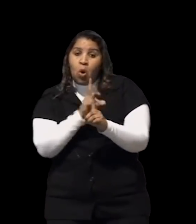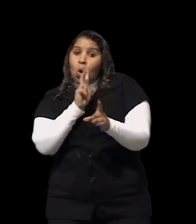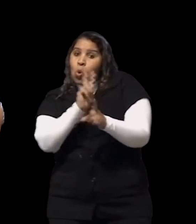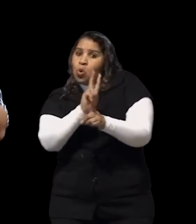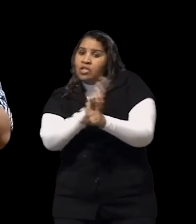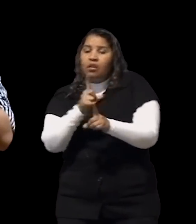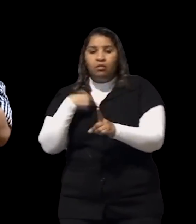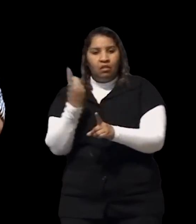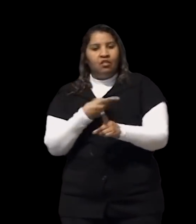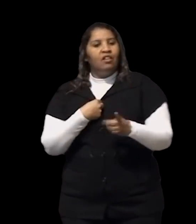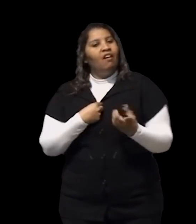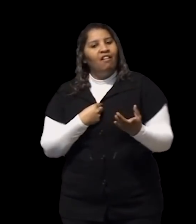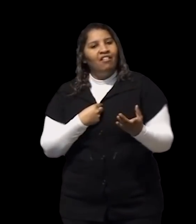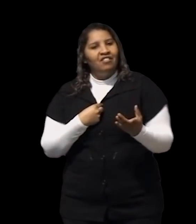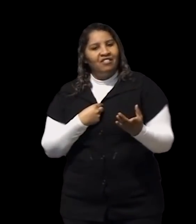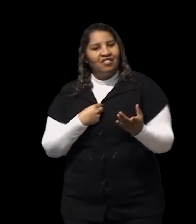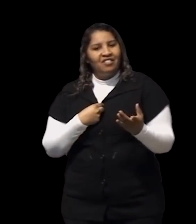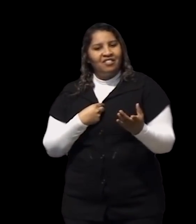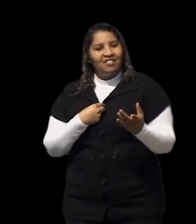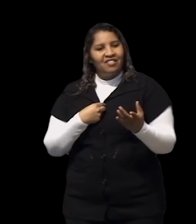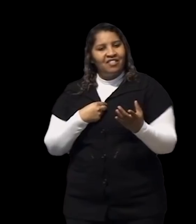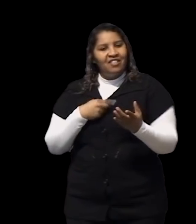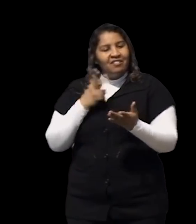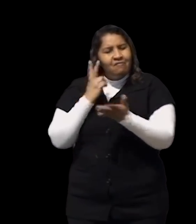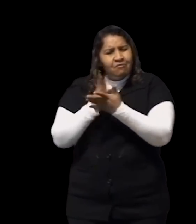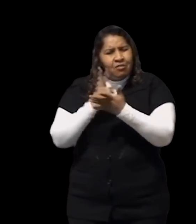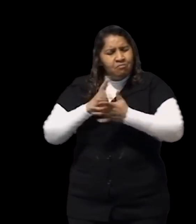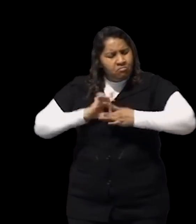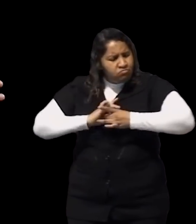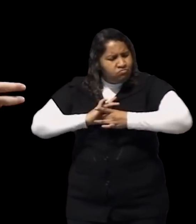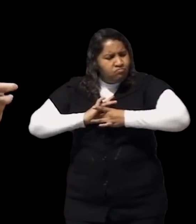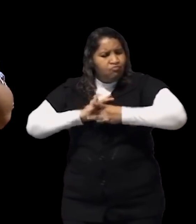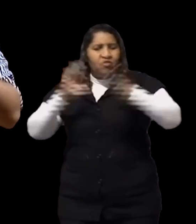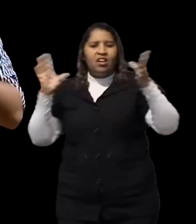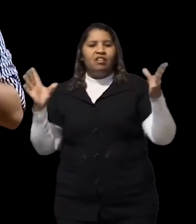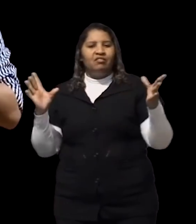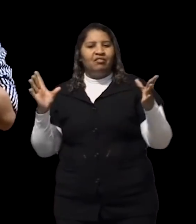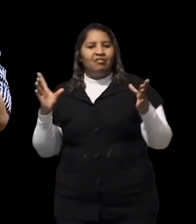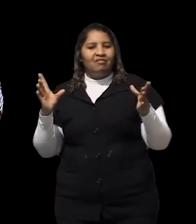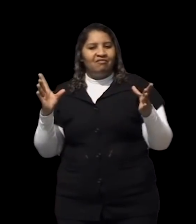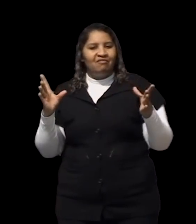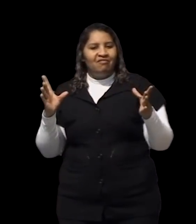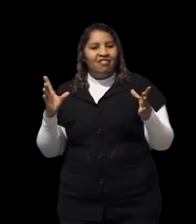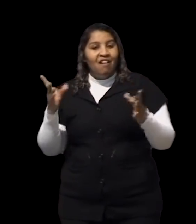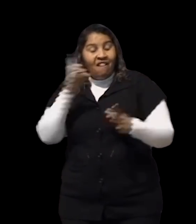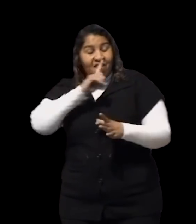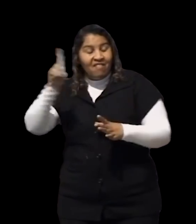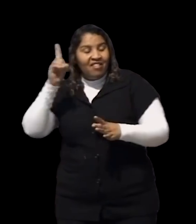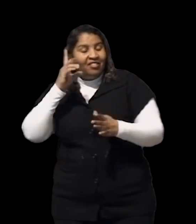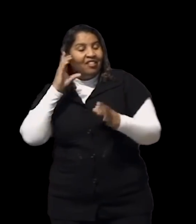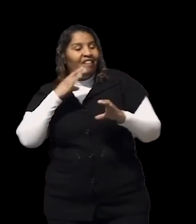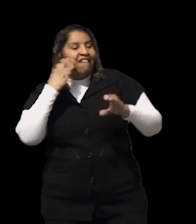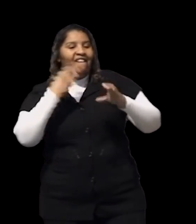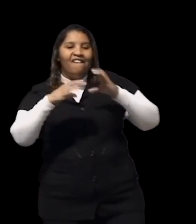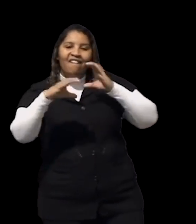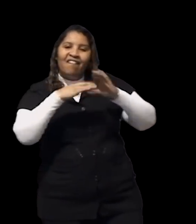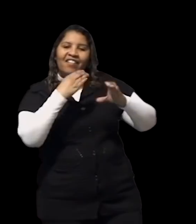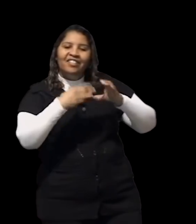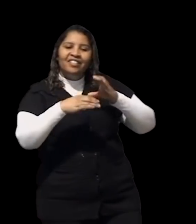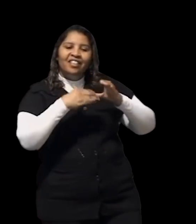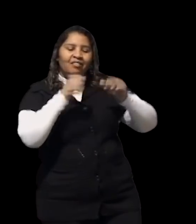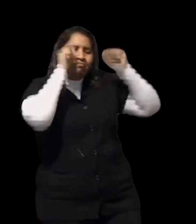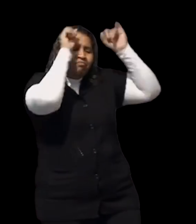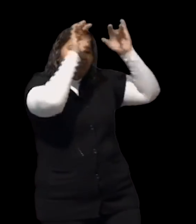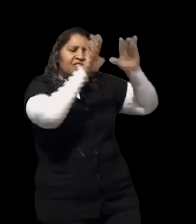que Deus nos cerca com alegres cânticos de Livramento pensa Deus cantando com alegria do meu lado a